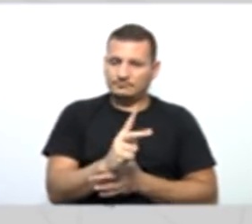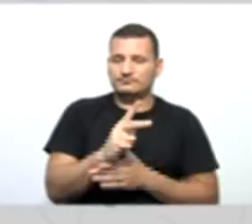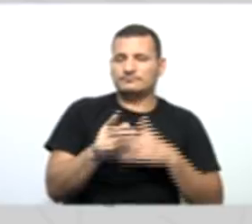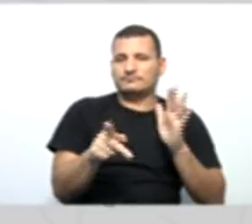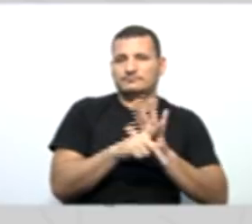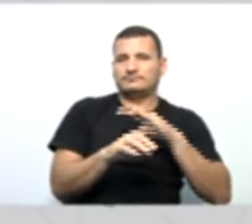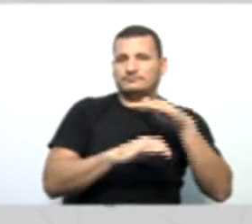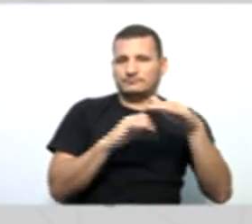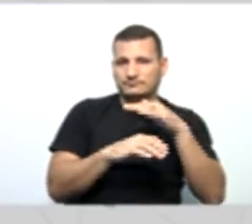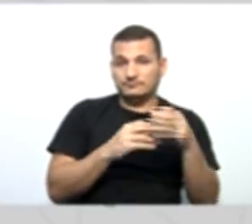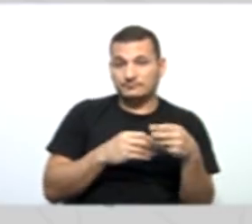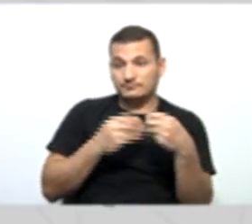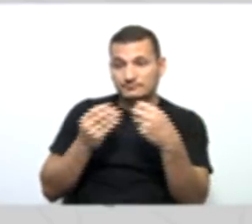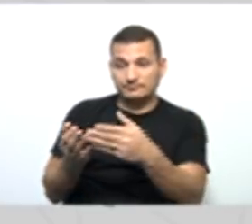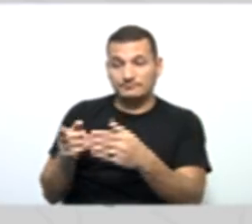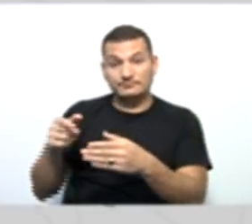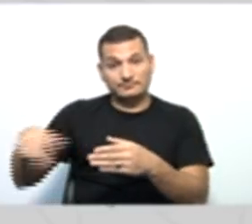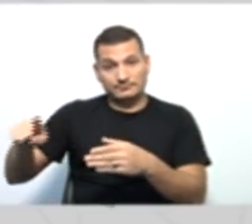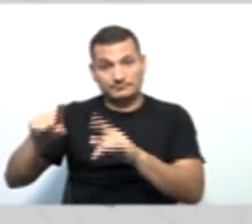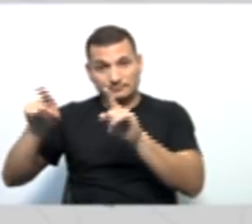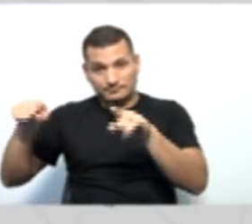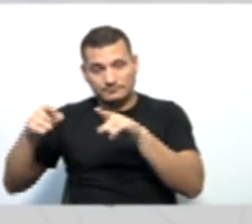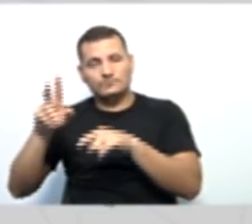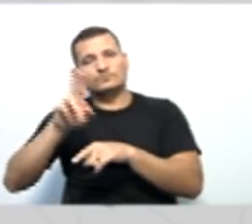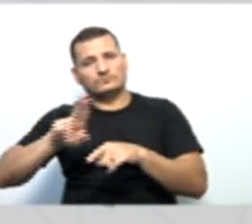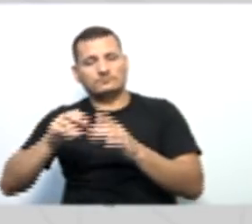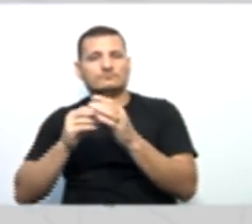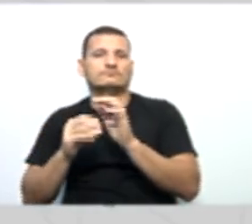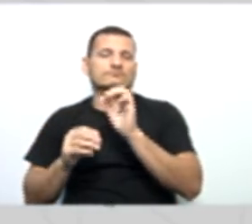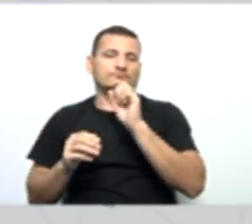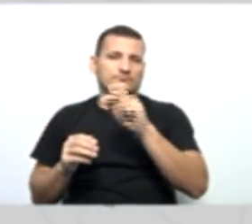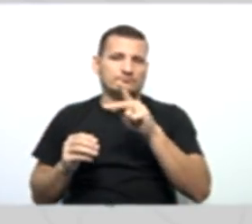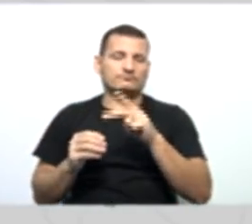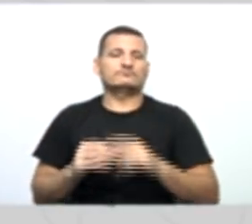fornecer e do trabalhador usar, ok?